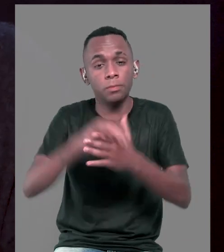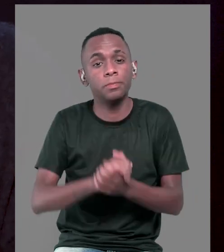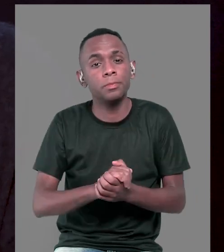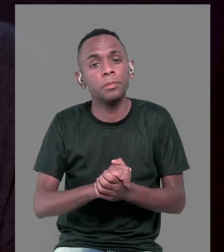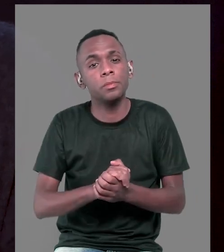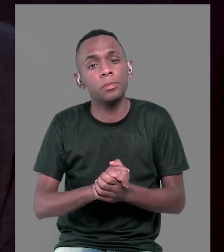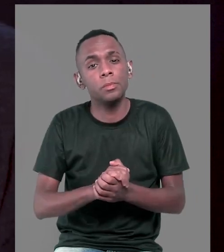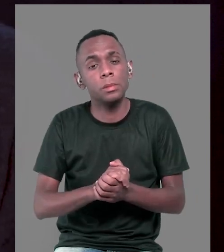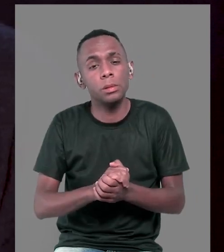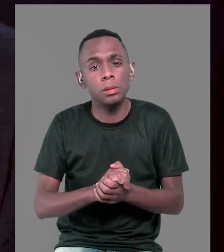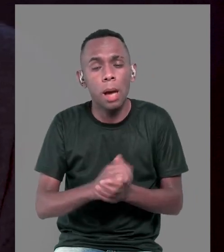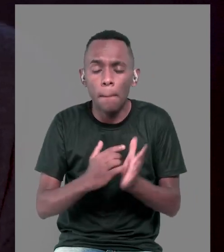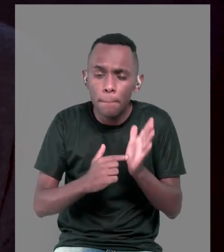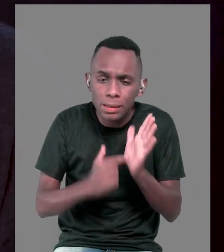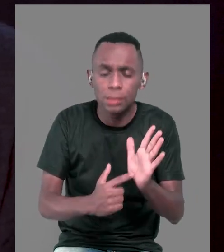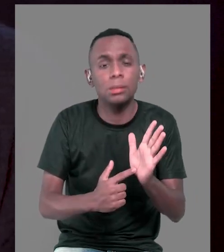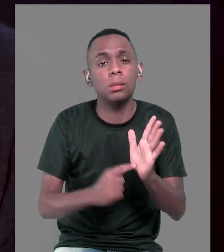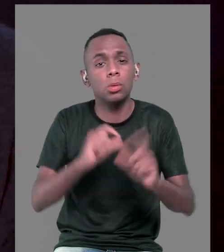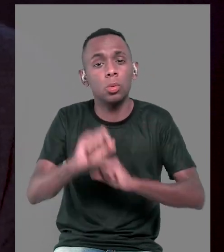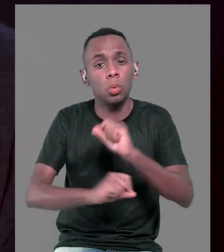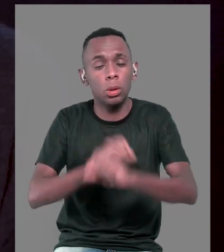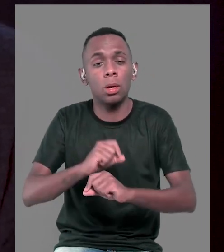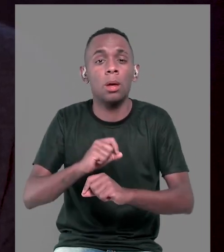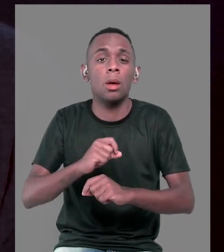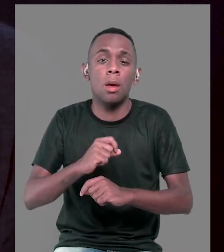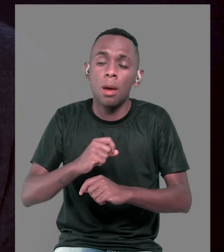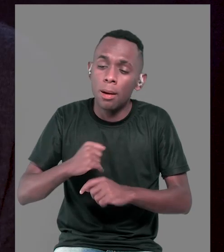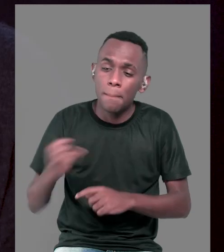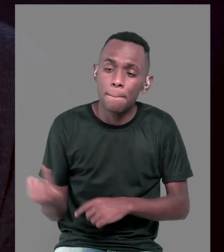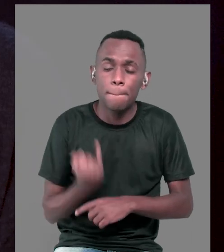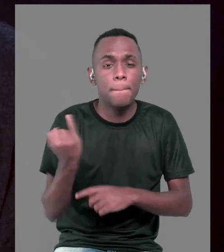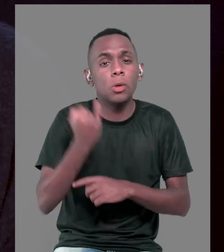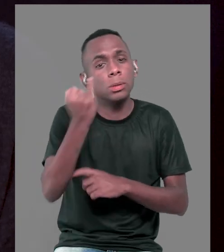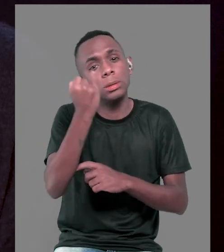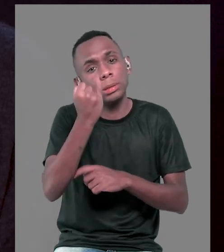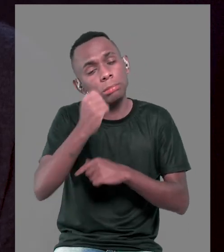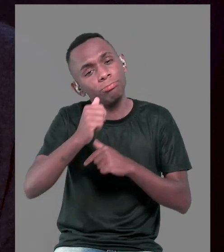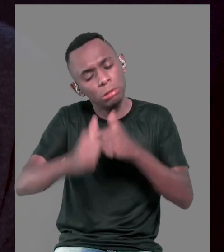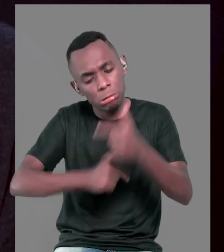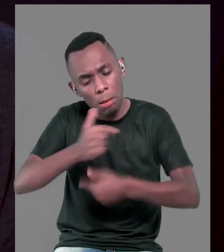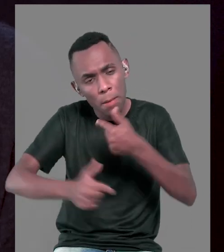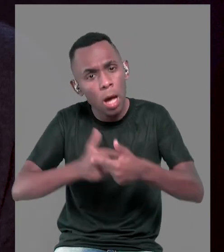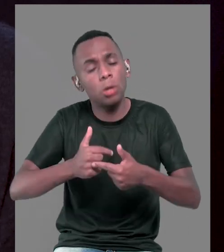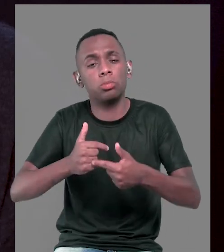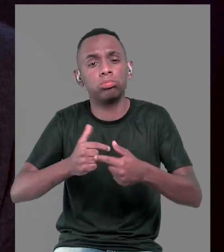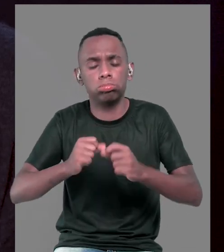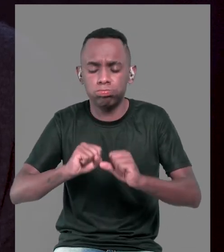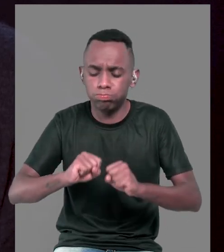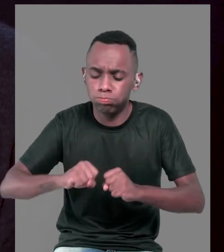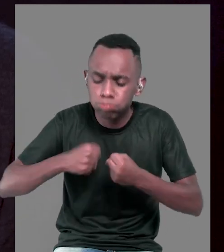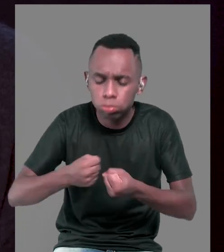dizendo do relevo que tem esse trabalho tão persistente, de